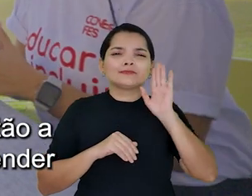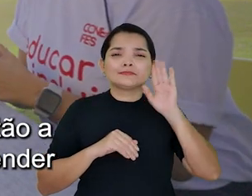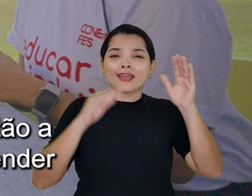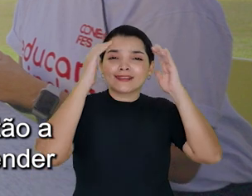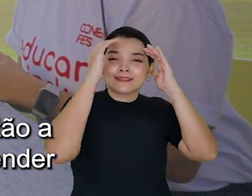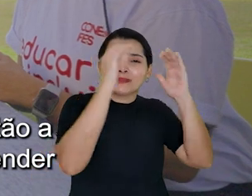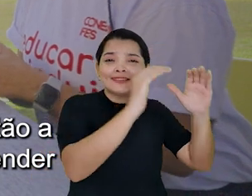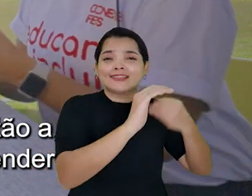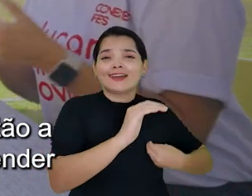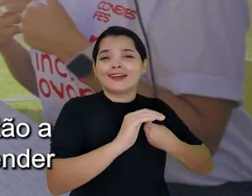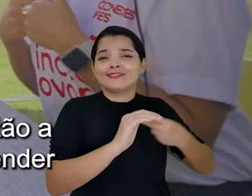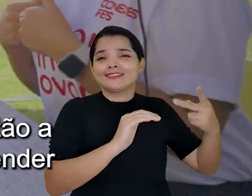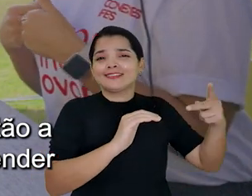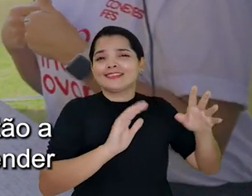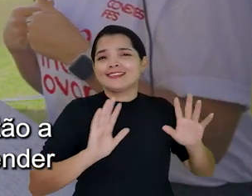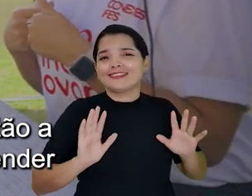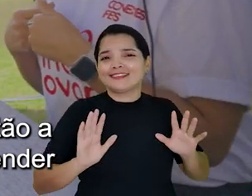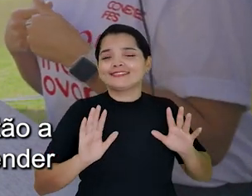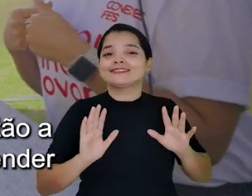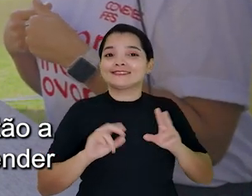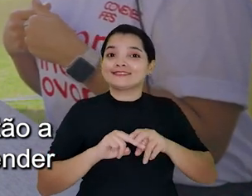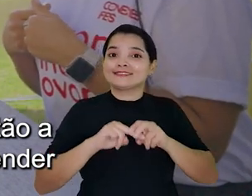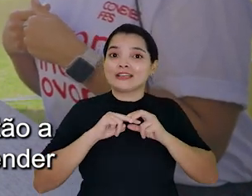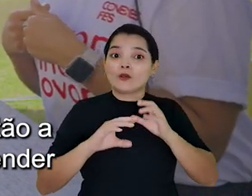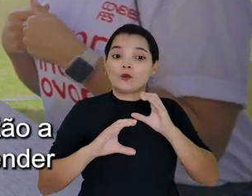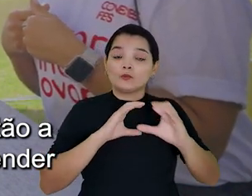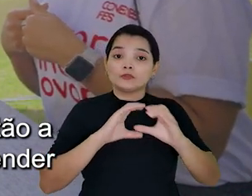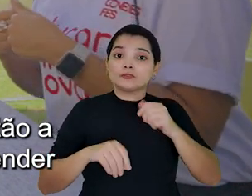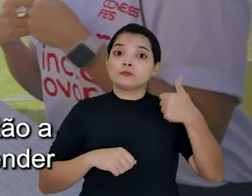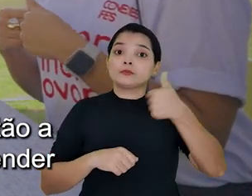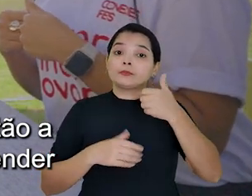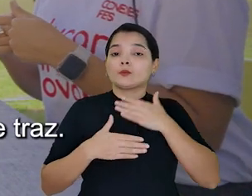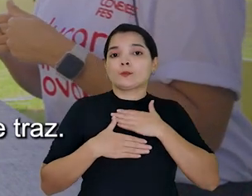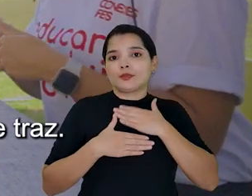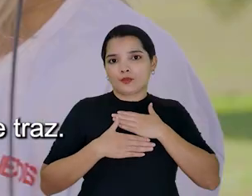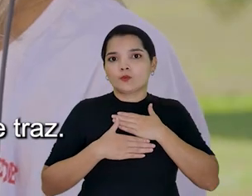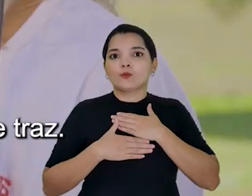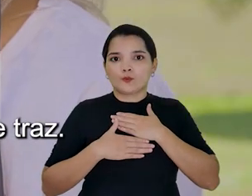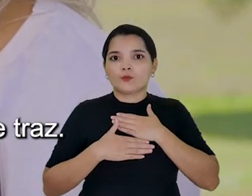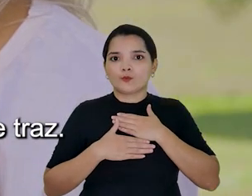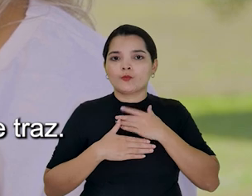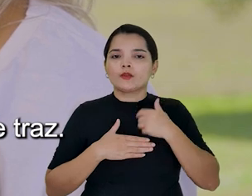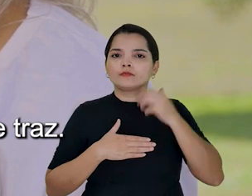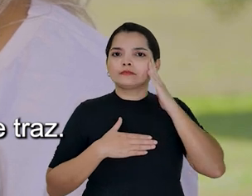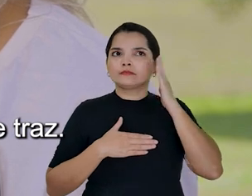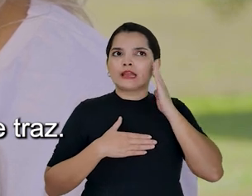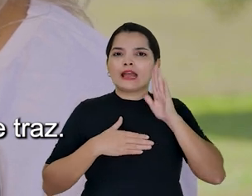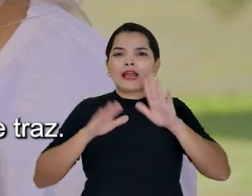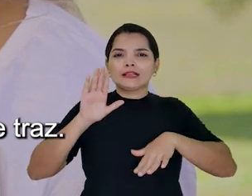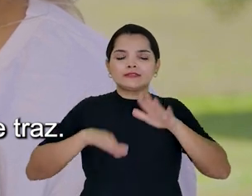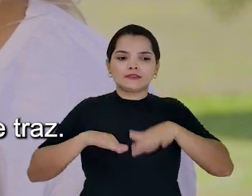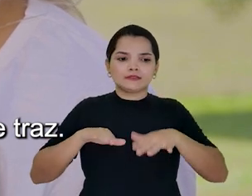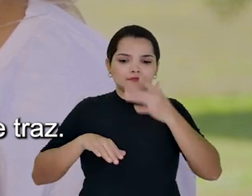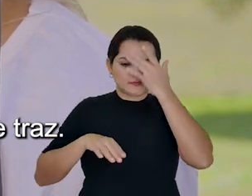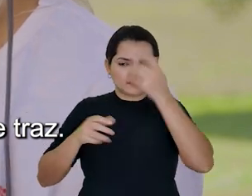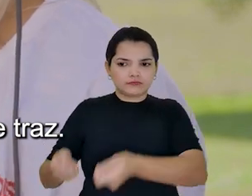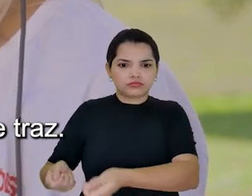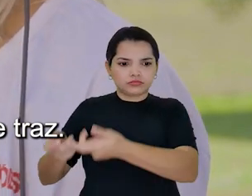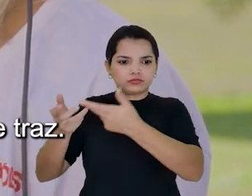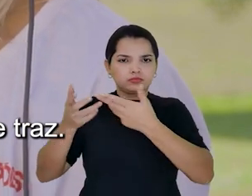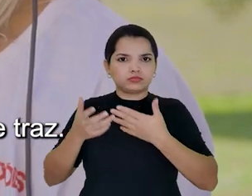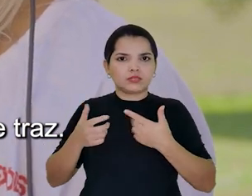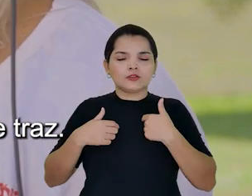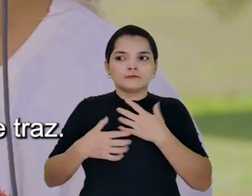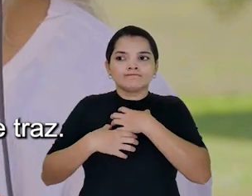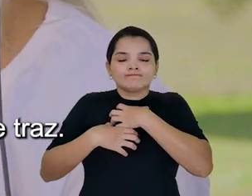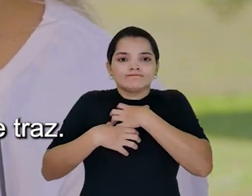história de vida então comunicação começa comigo eu preciso entender por que eu reajo a certas coisas que o outro me traz que